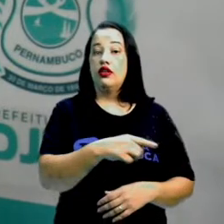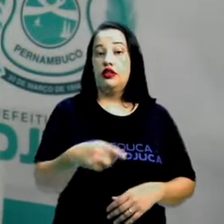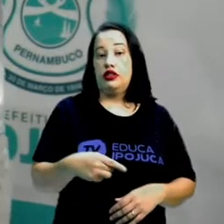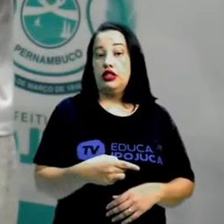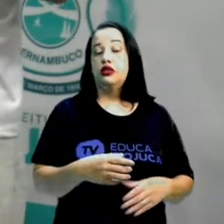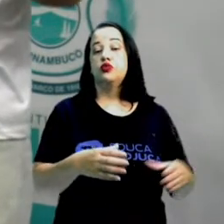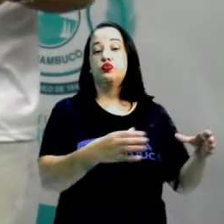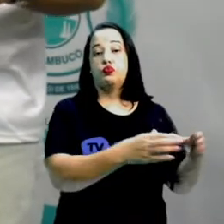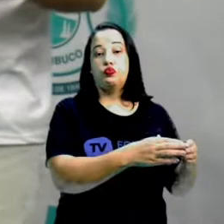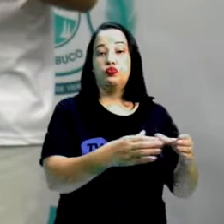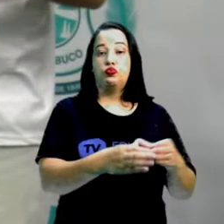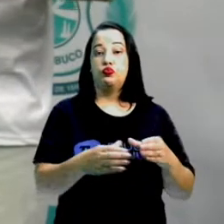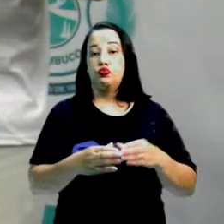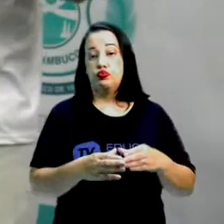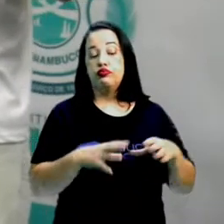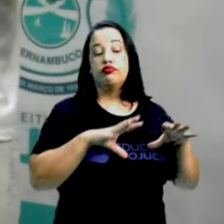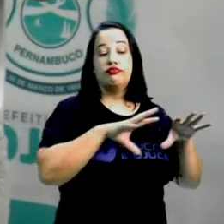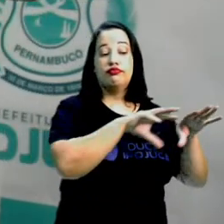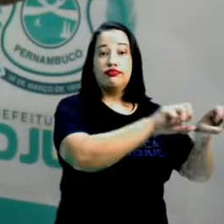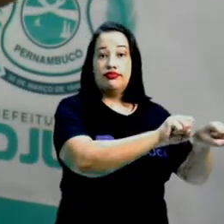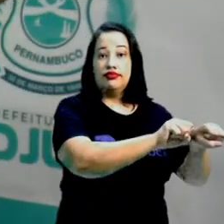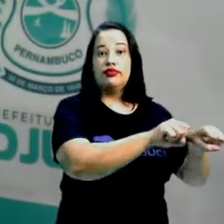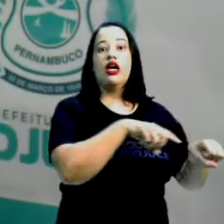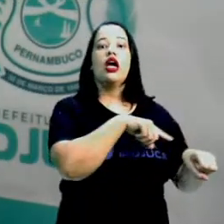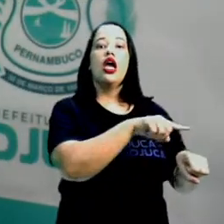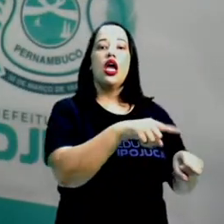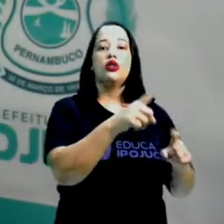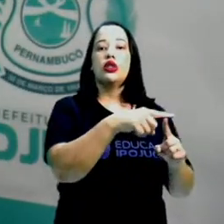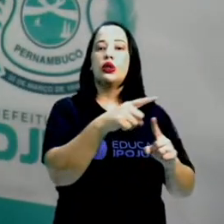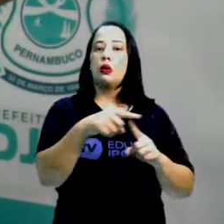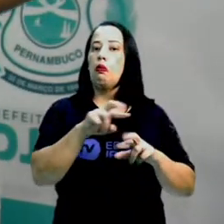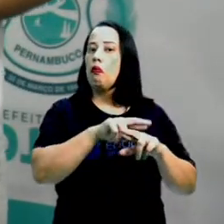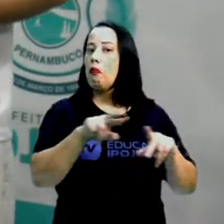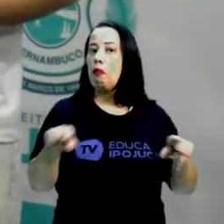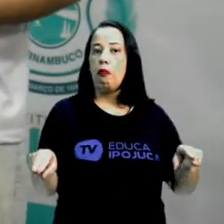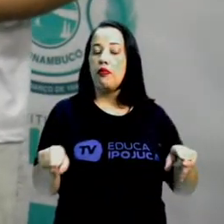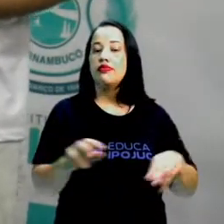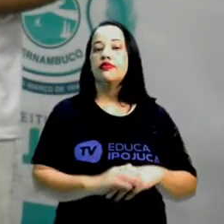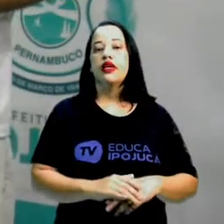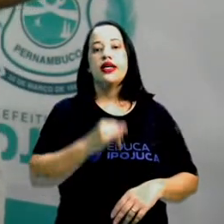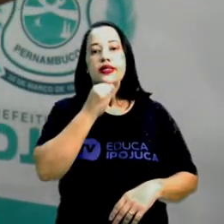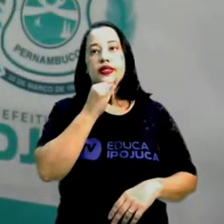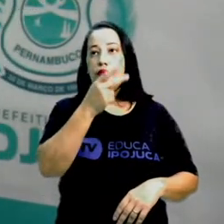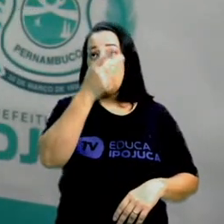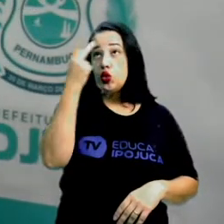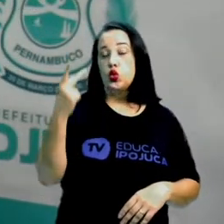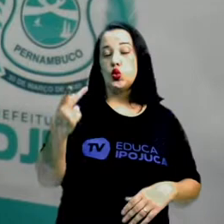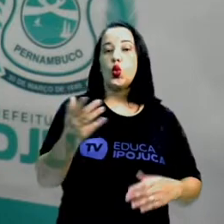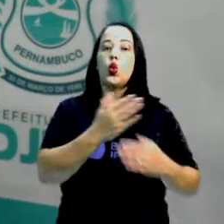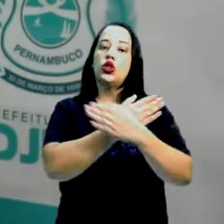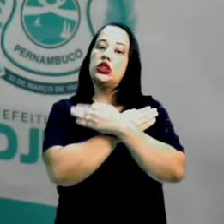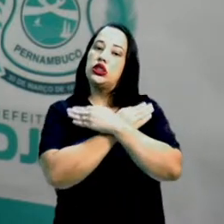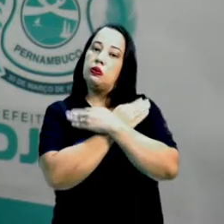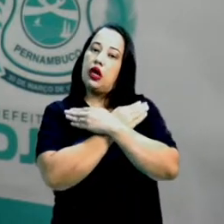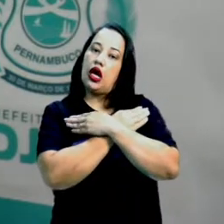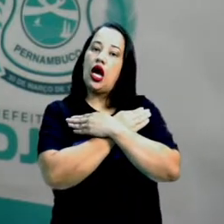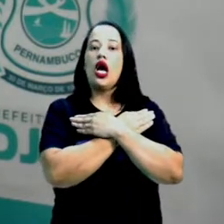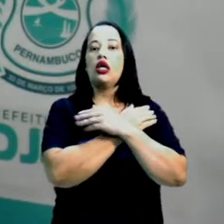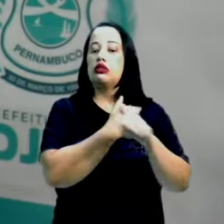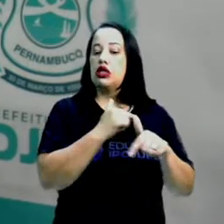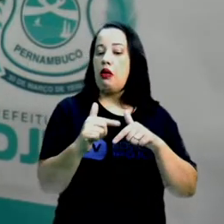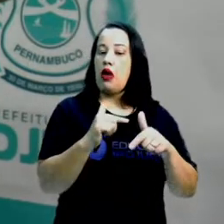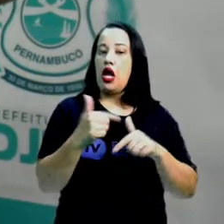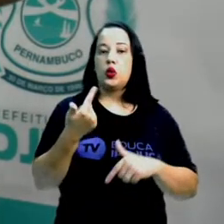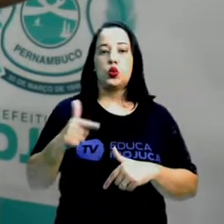certo? Esses colonizadores, eles eram pessoas de vários tipos. Você tinha ali pessoas que estavam desempregadas, na